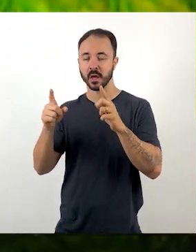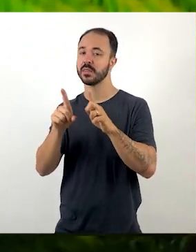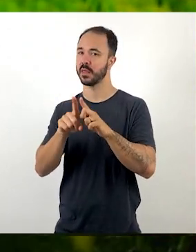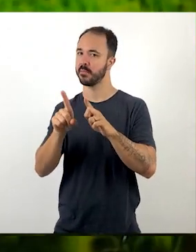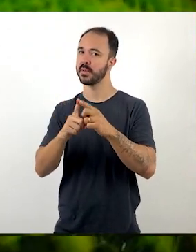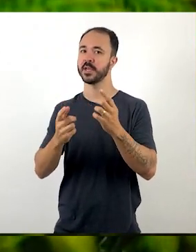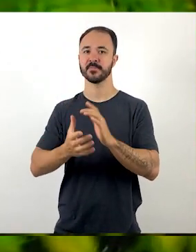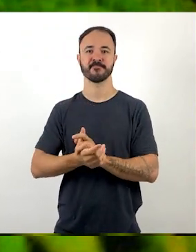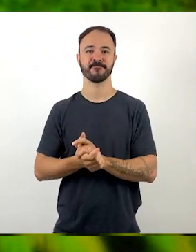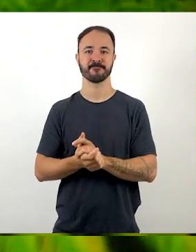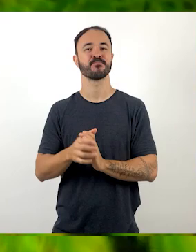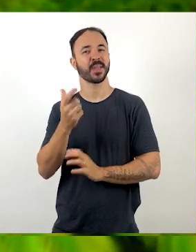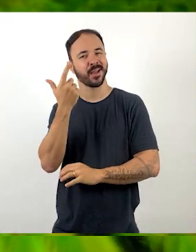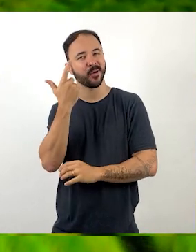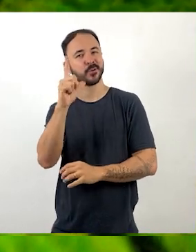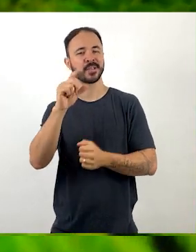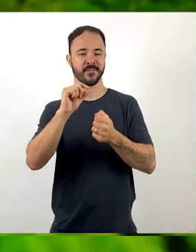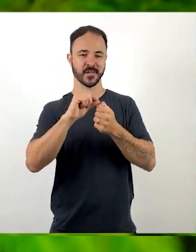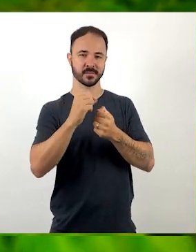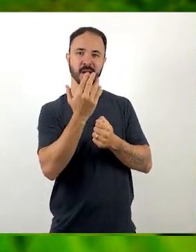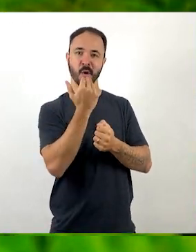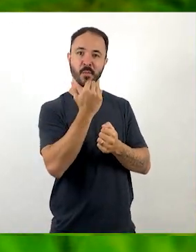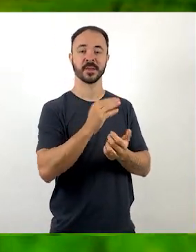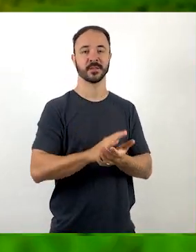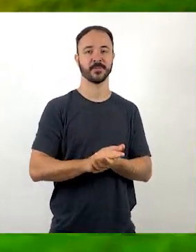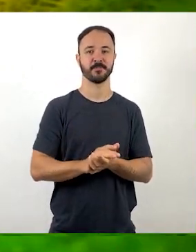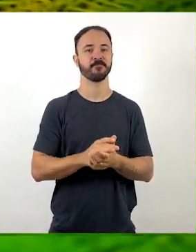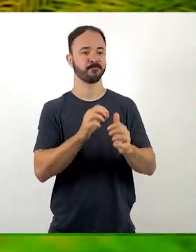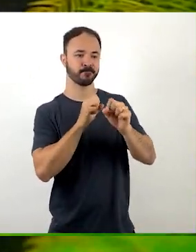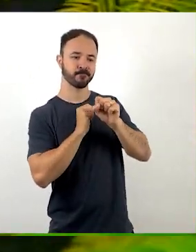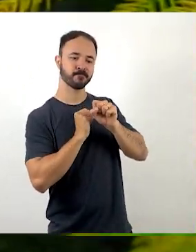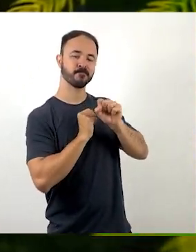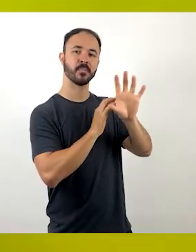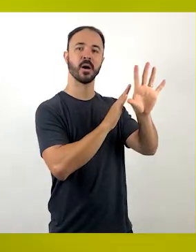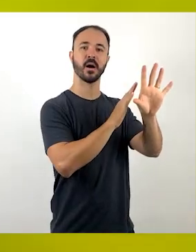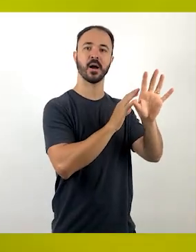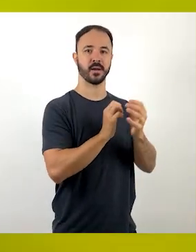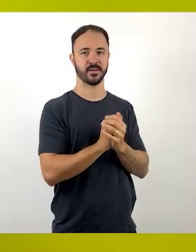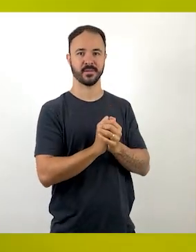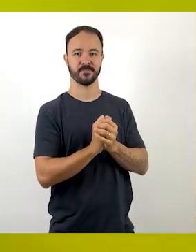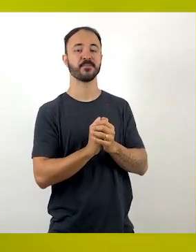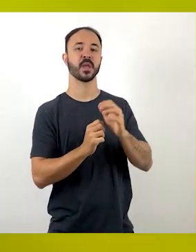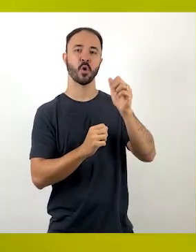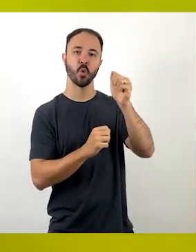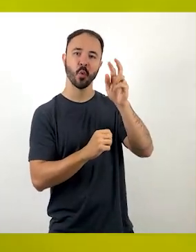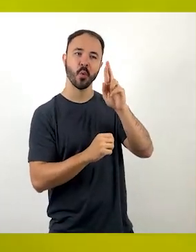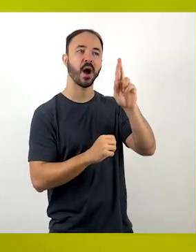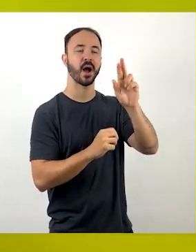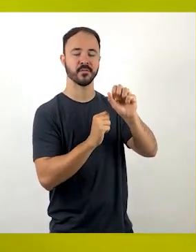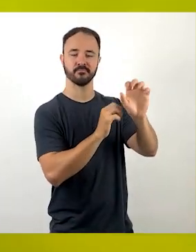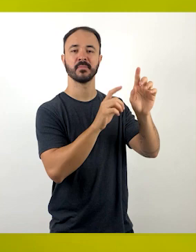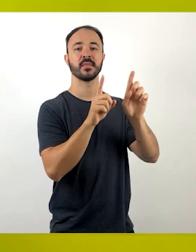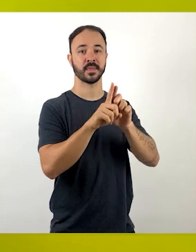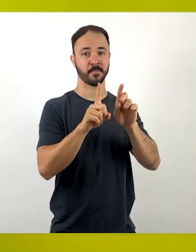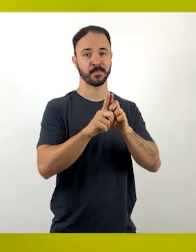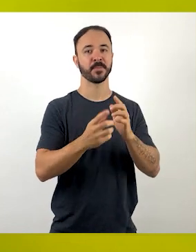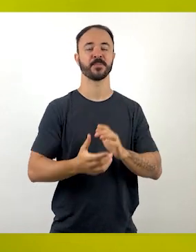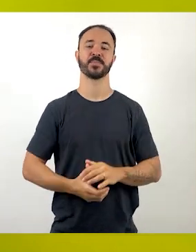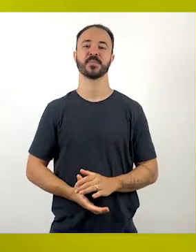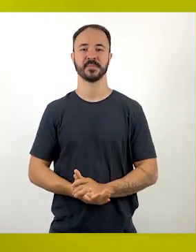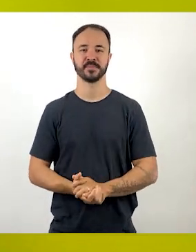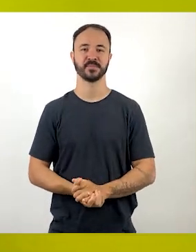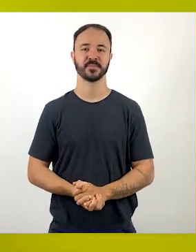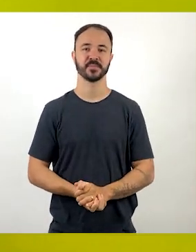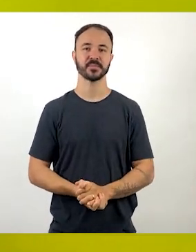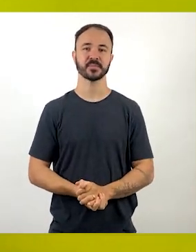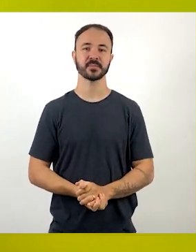de matéria orgânica e na liberação de oxigênio. Por outro lado, paralelamente, acontece o processo de respiração